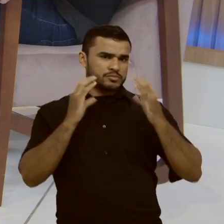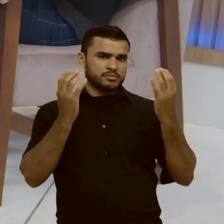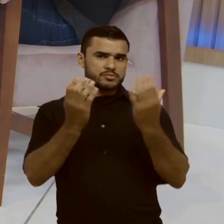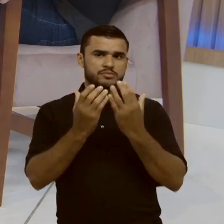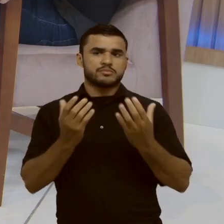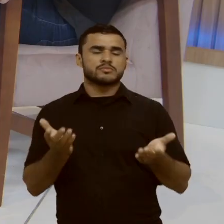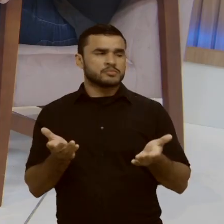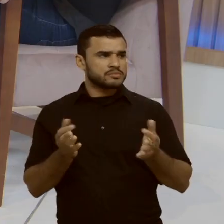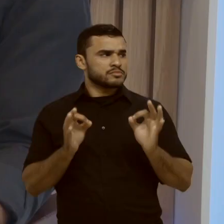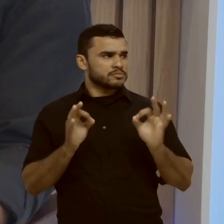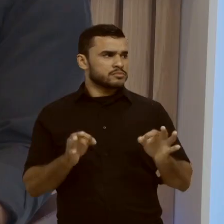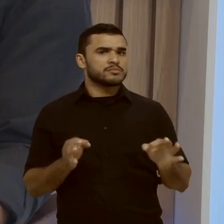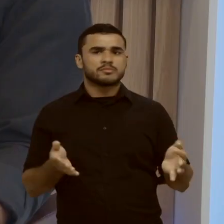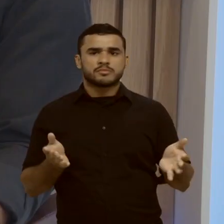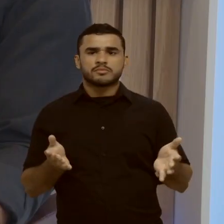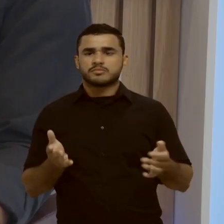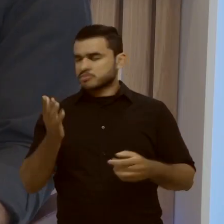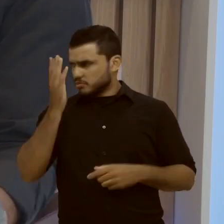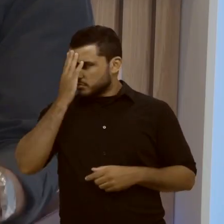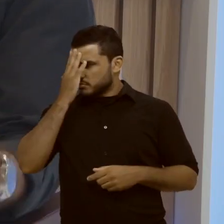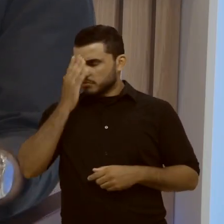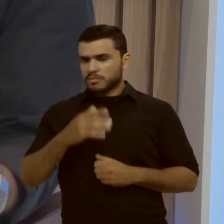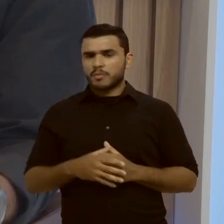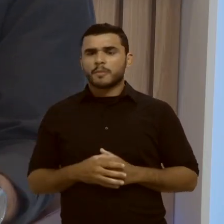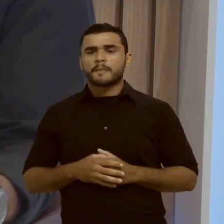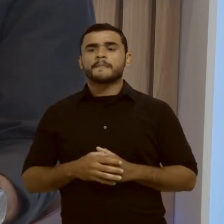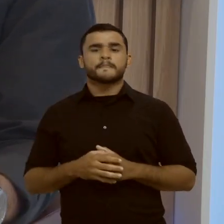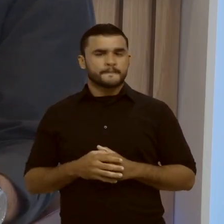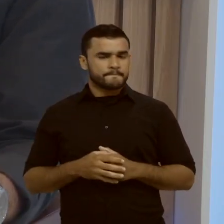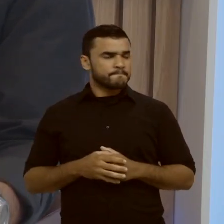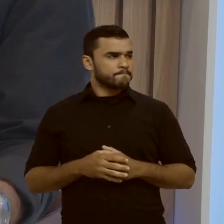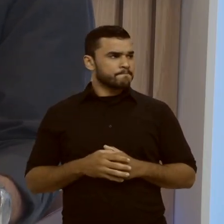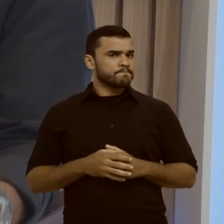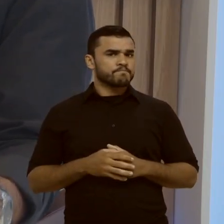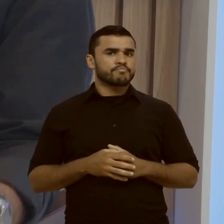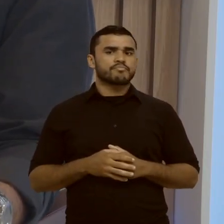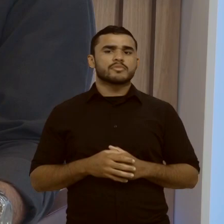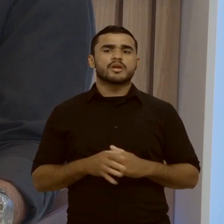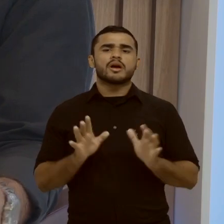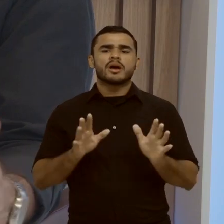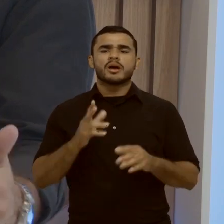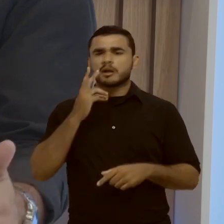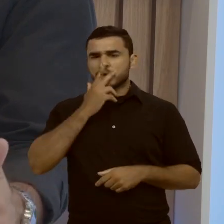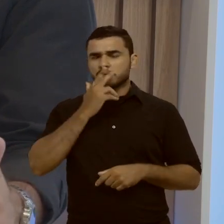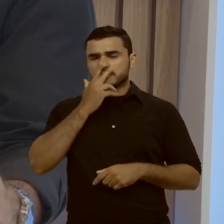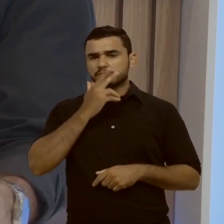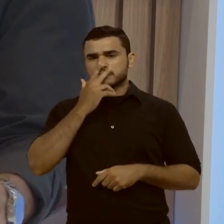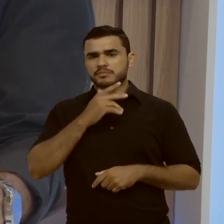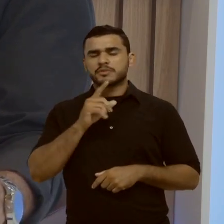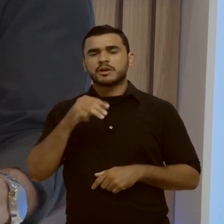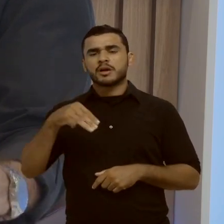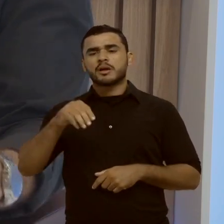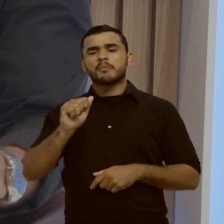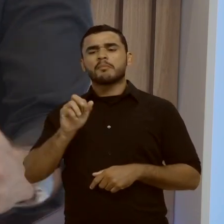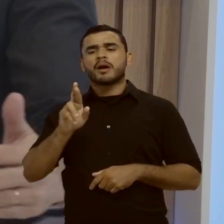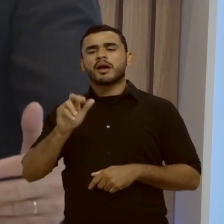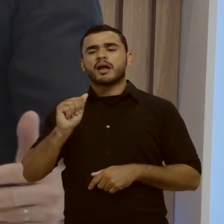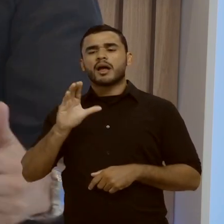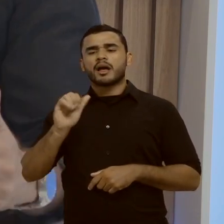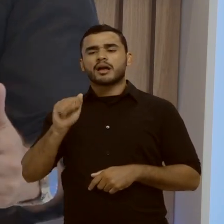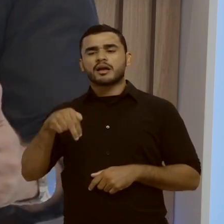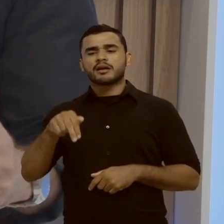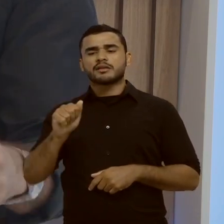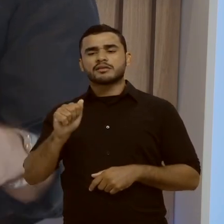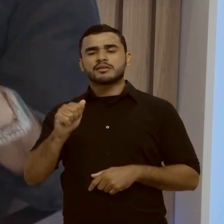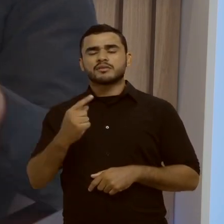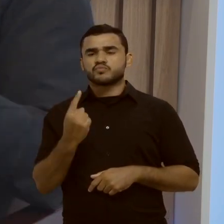válida, muito válida, muito válida. E assim, que não fique somente com o Maracanã, que é da região metropolitana